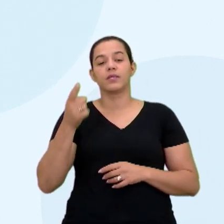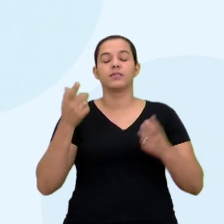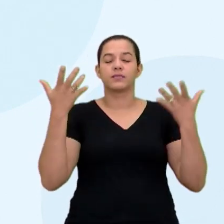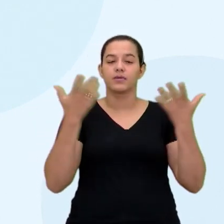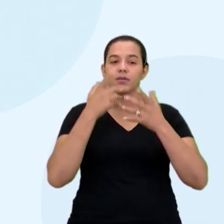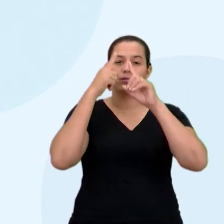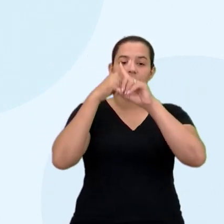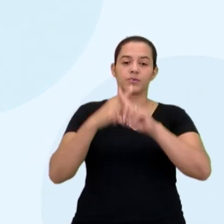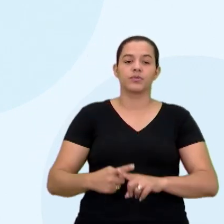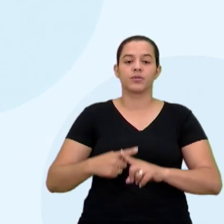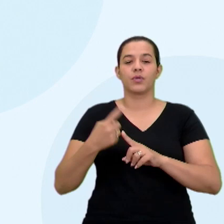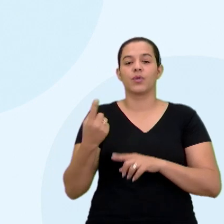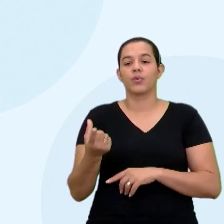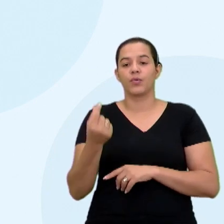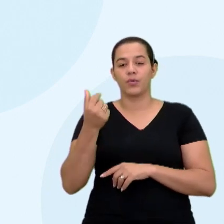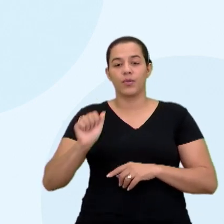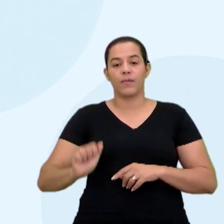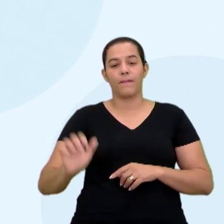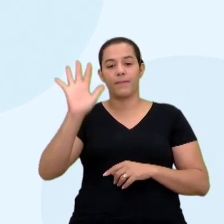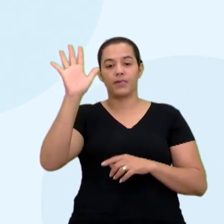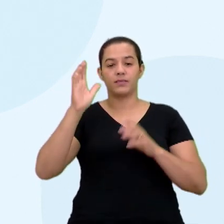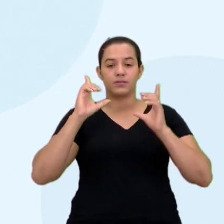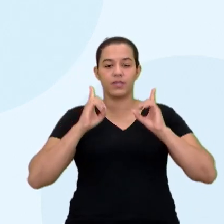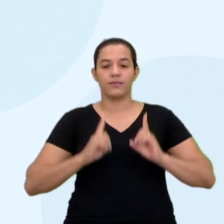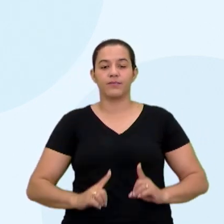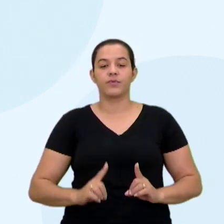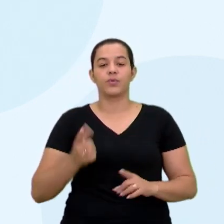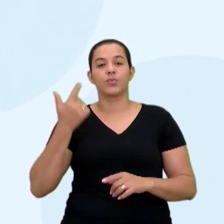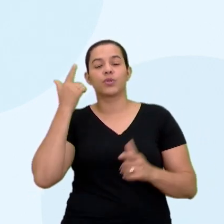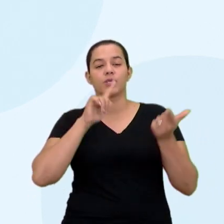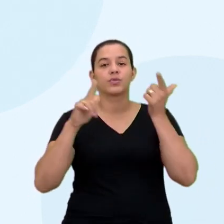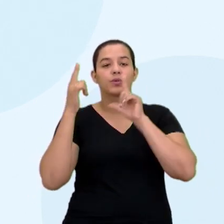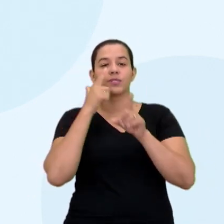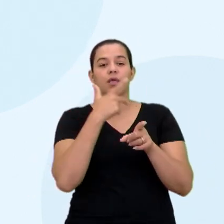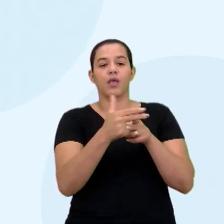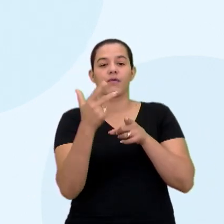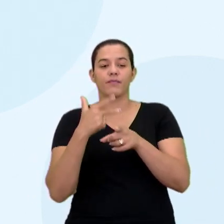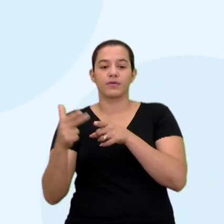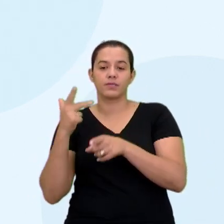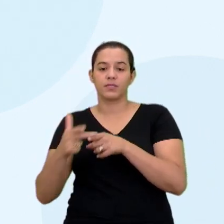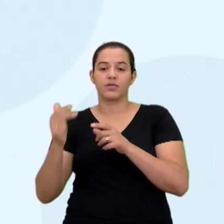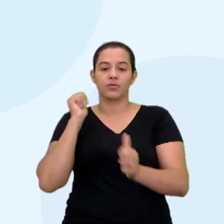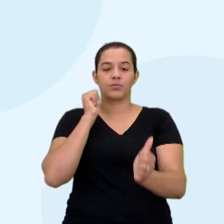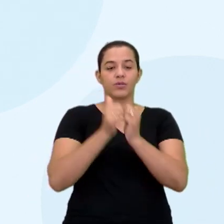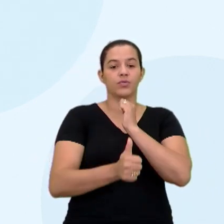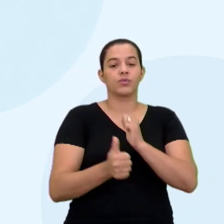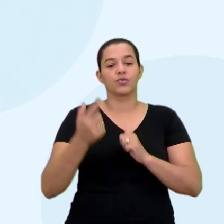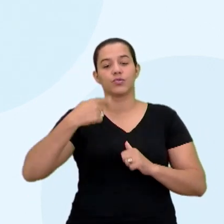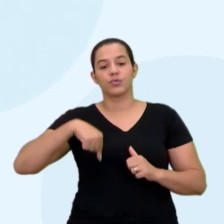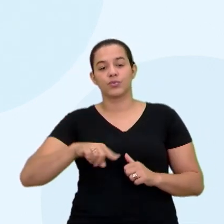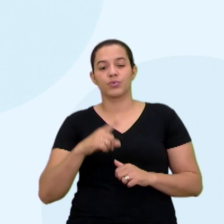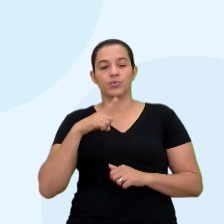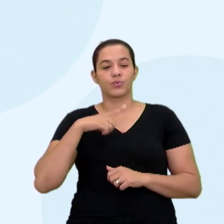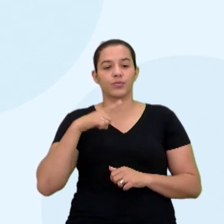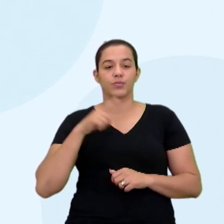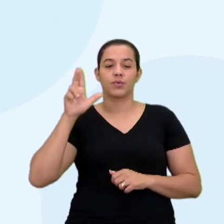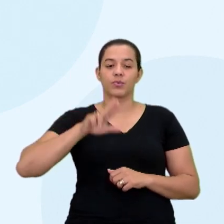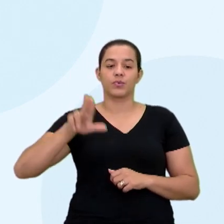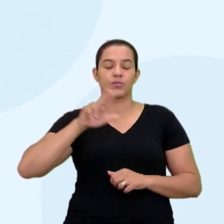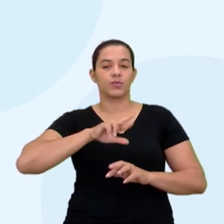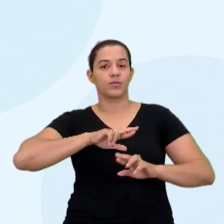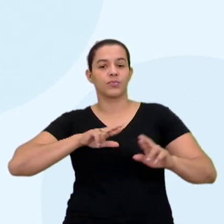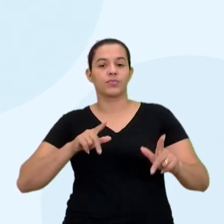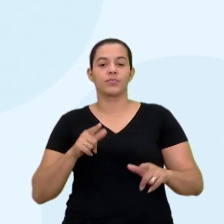paralímpico valores mais ligados à deficiência do que aos seus feitos esportivos, criando a imagem de um atleta exótico. Uma